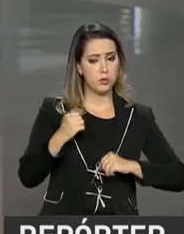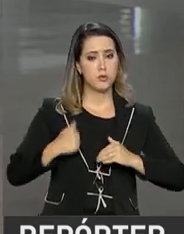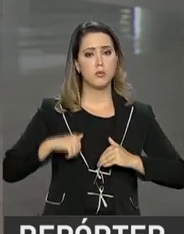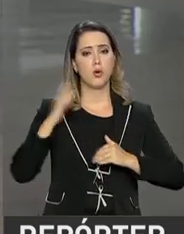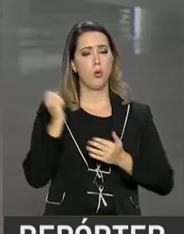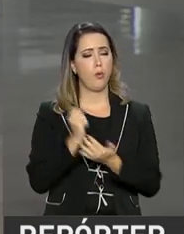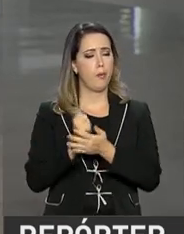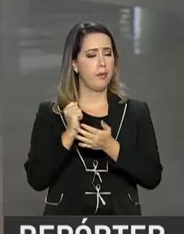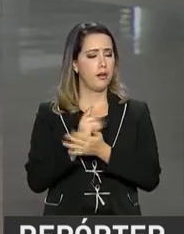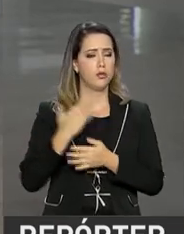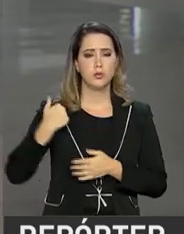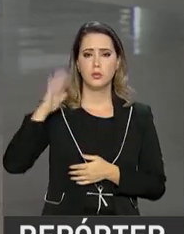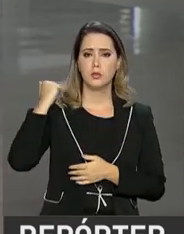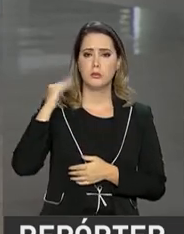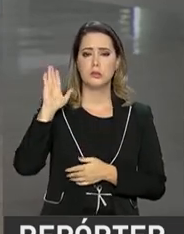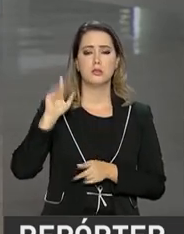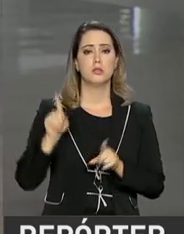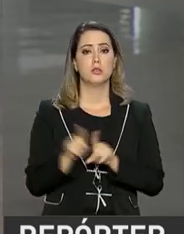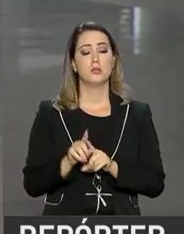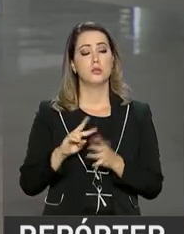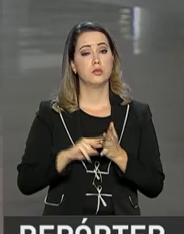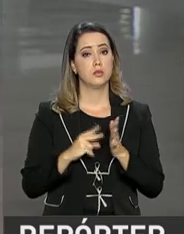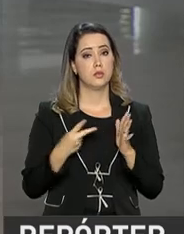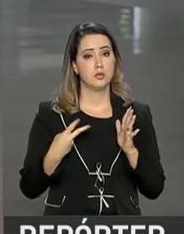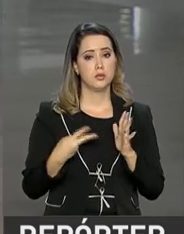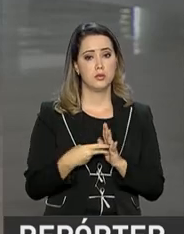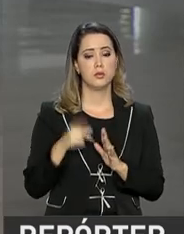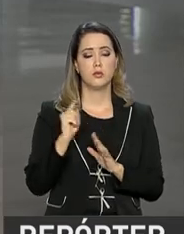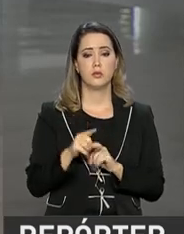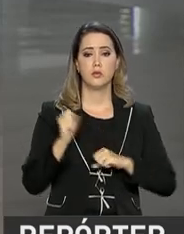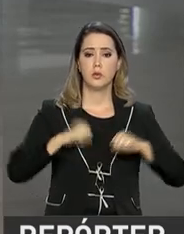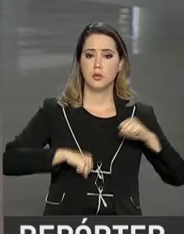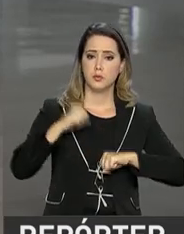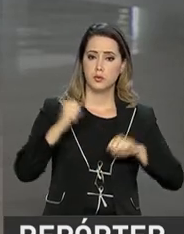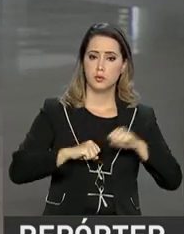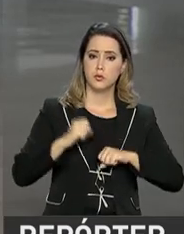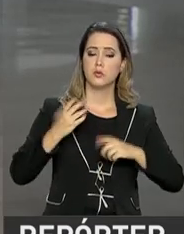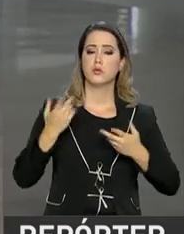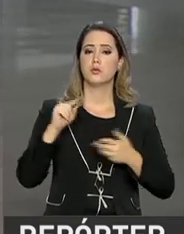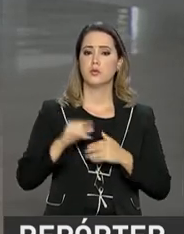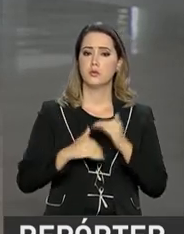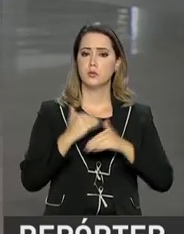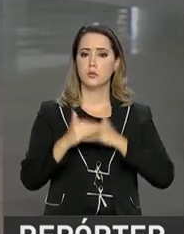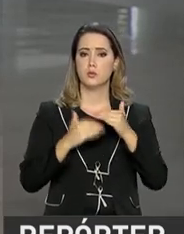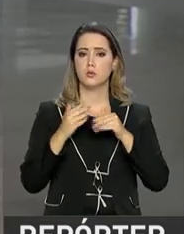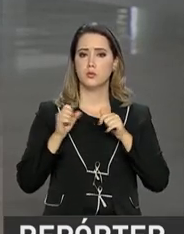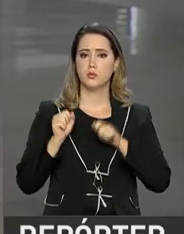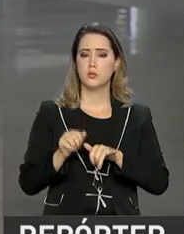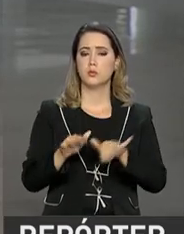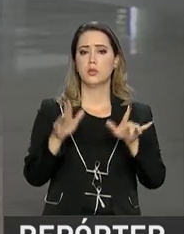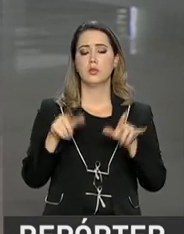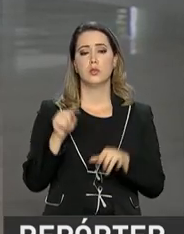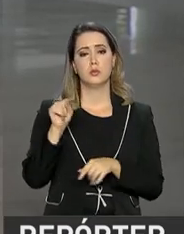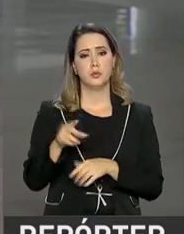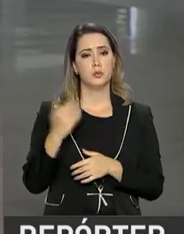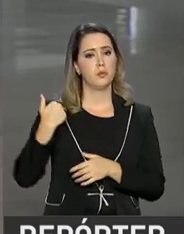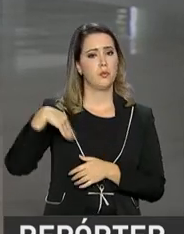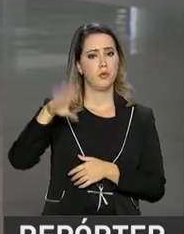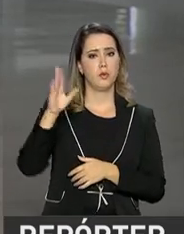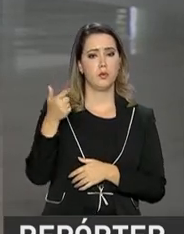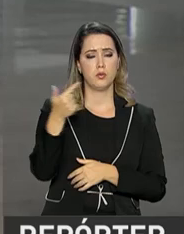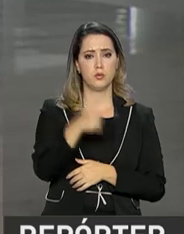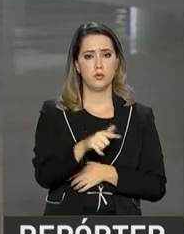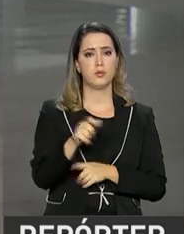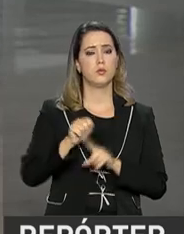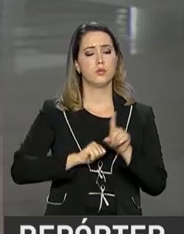são compradas pelos industriais isso significa que a produção na indústria deve se dinamizar ainda mais nos próximos